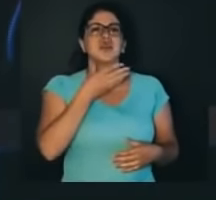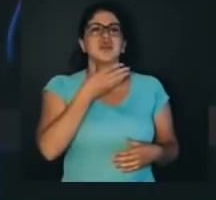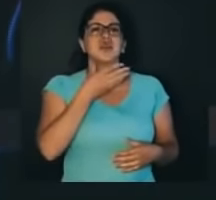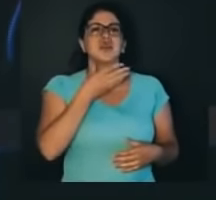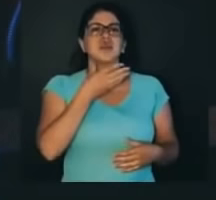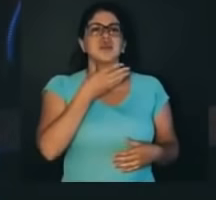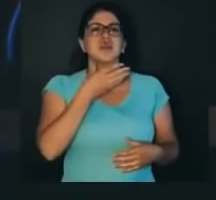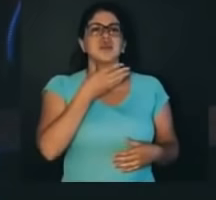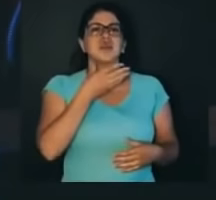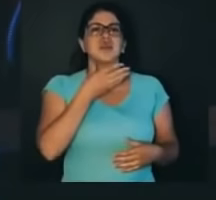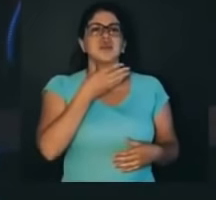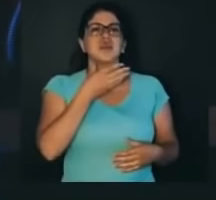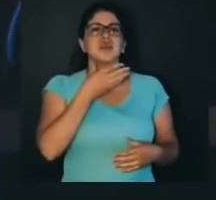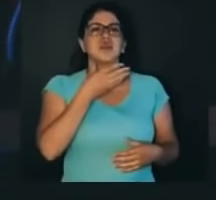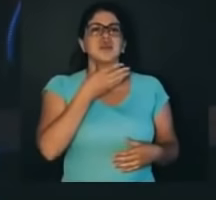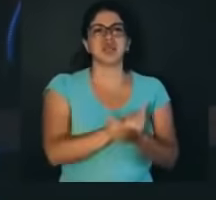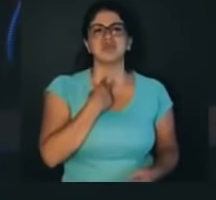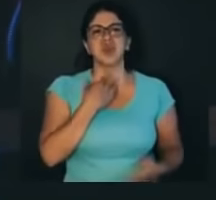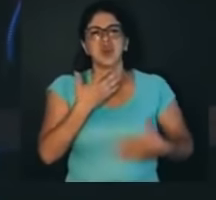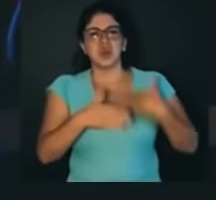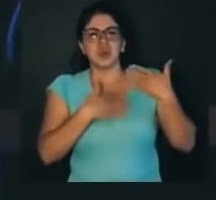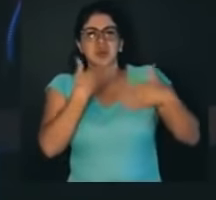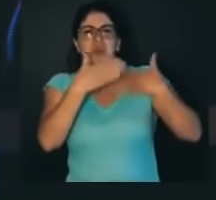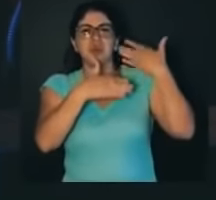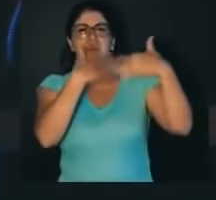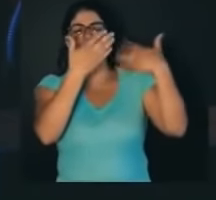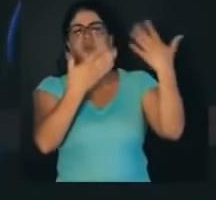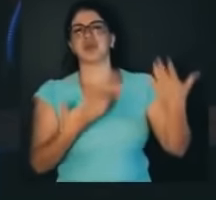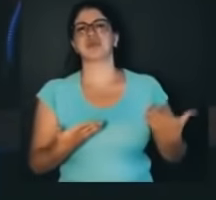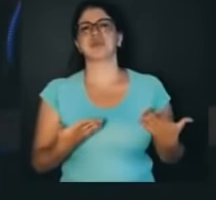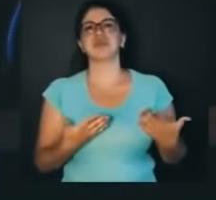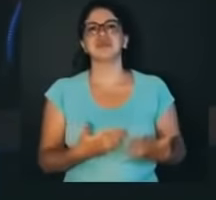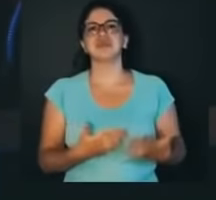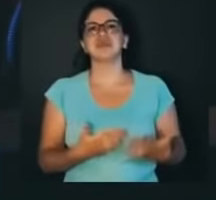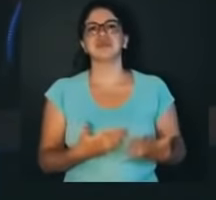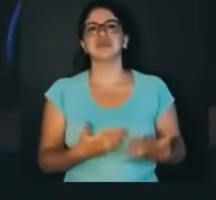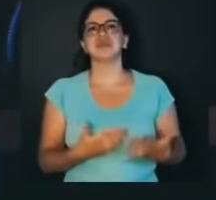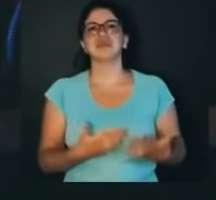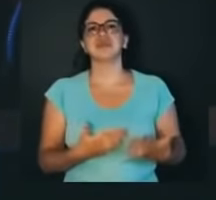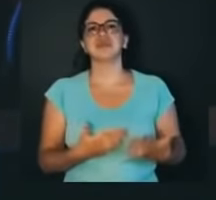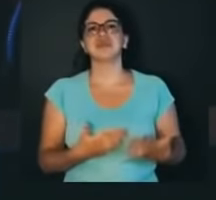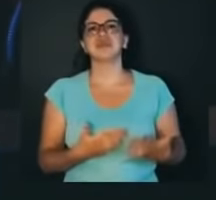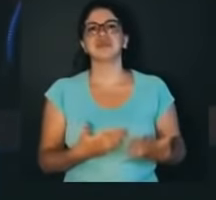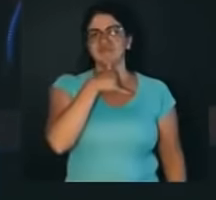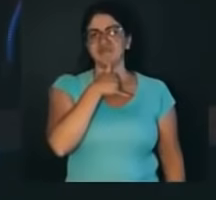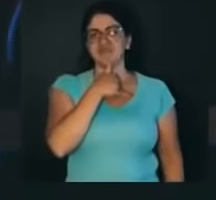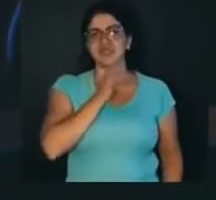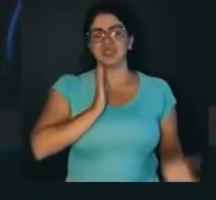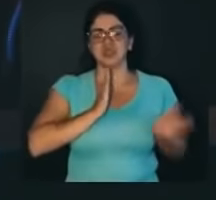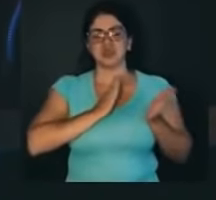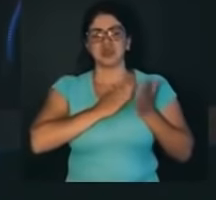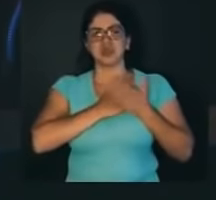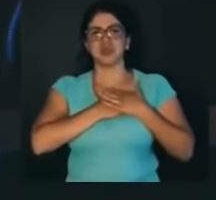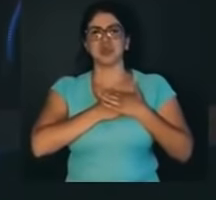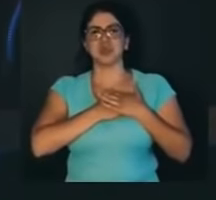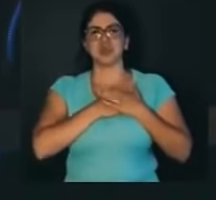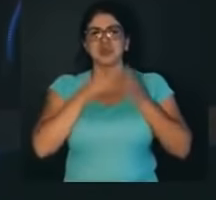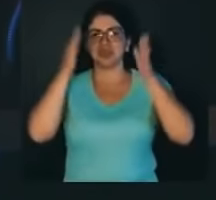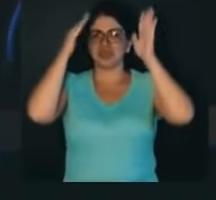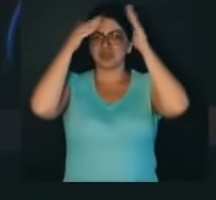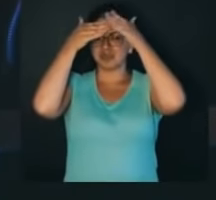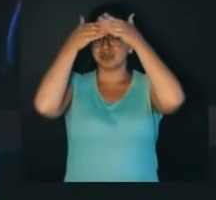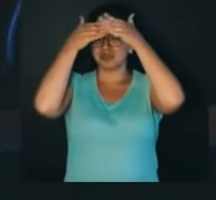entristece. Isso tem levado eu a me fechar, a me retrair, porque